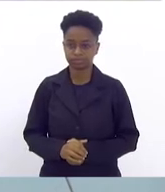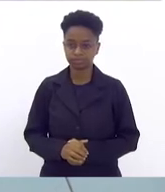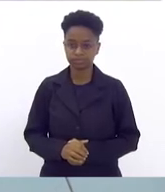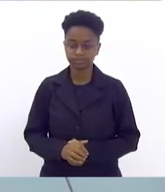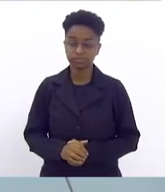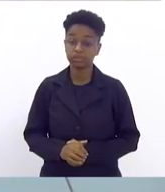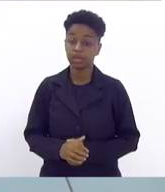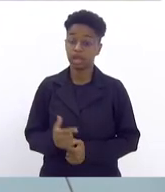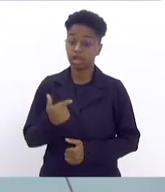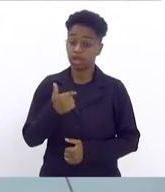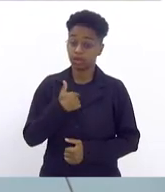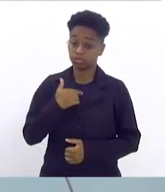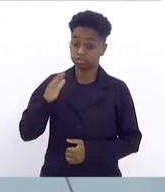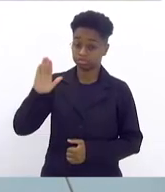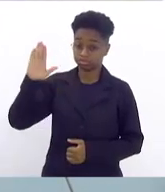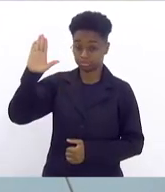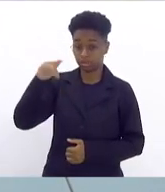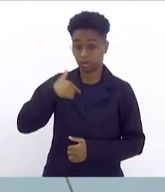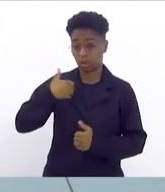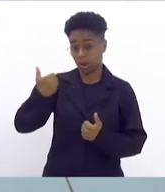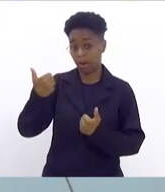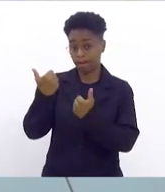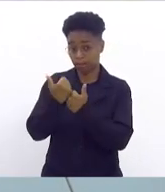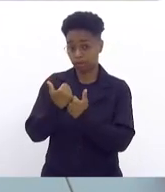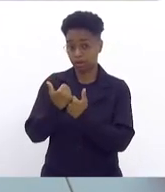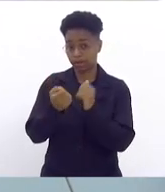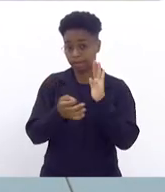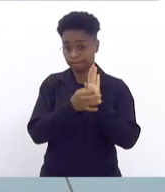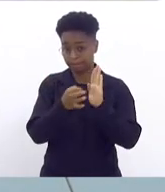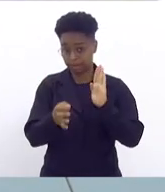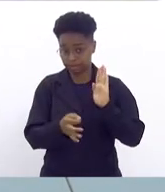me inscrevo para apoiar o parecer